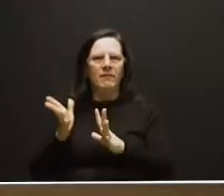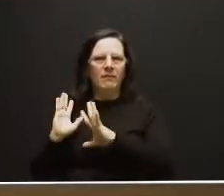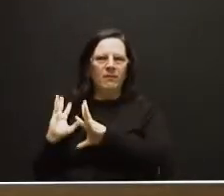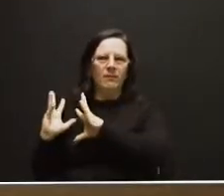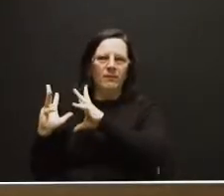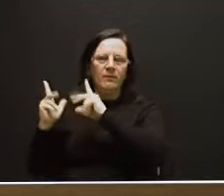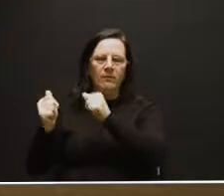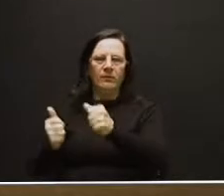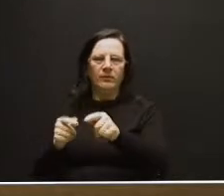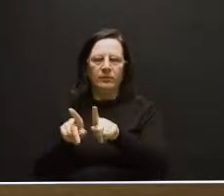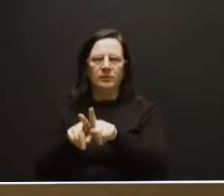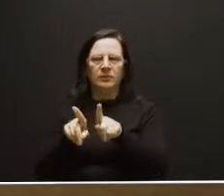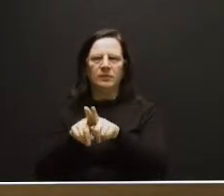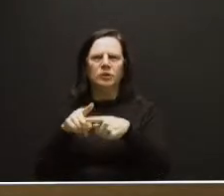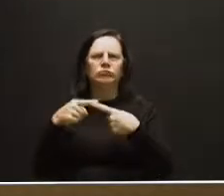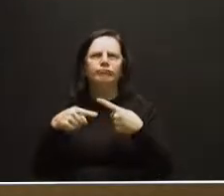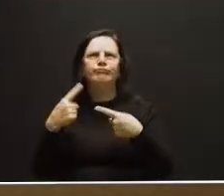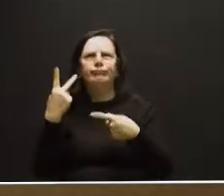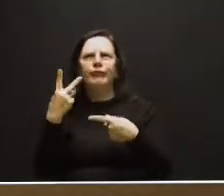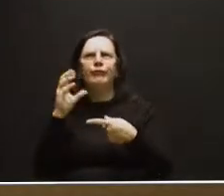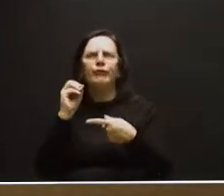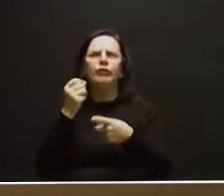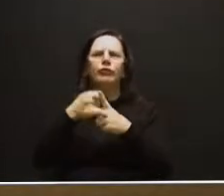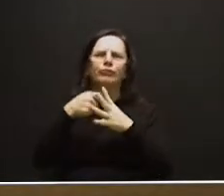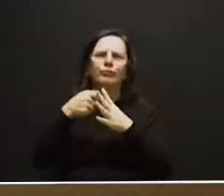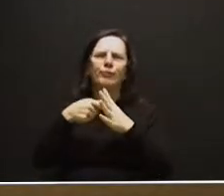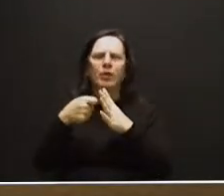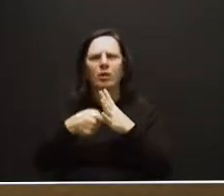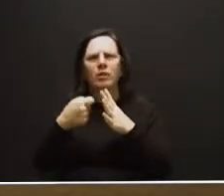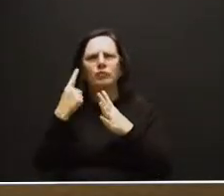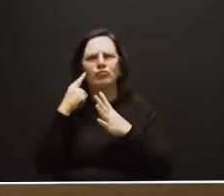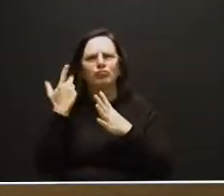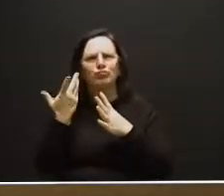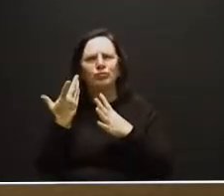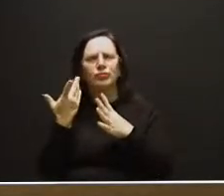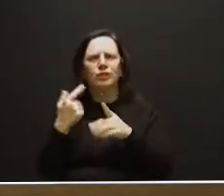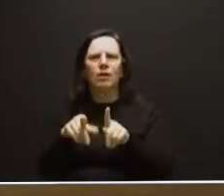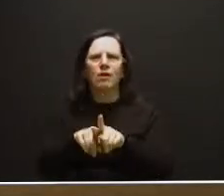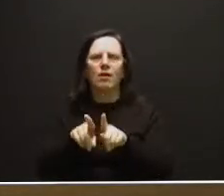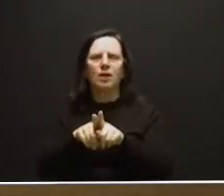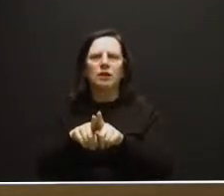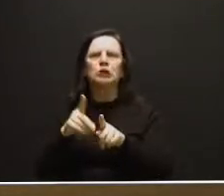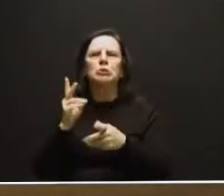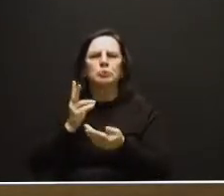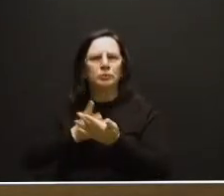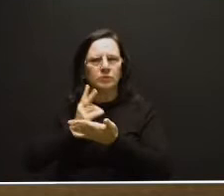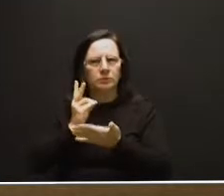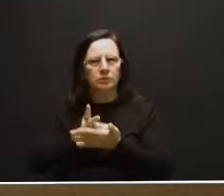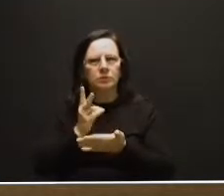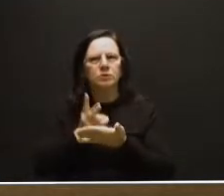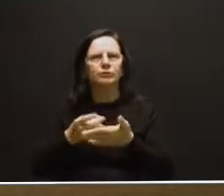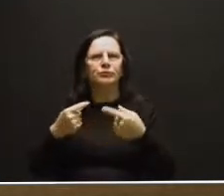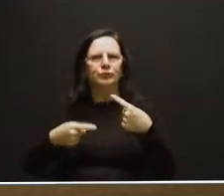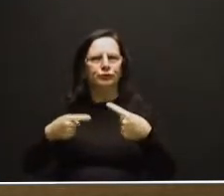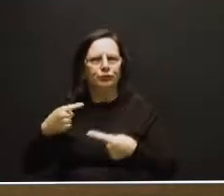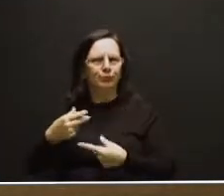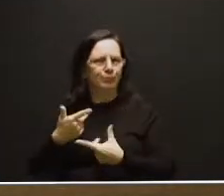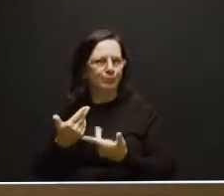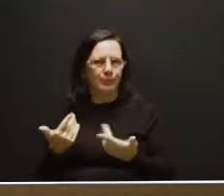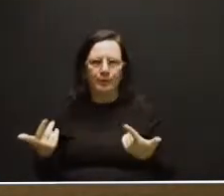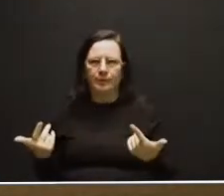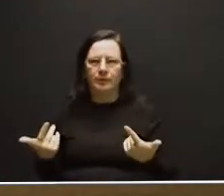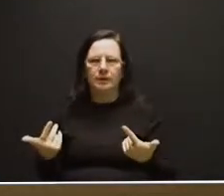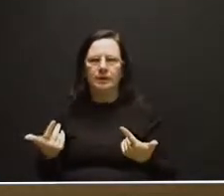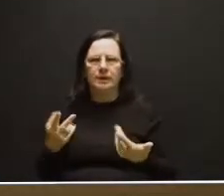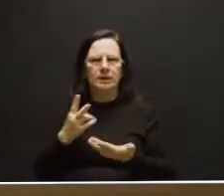aí sempre faço essa conta 20 meses praticamente é a nossa discussão semanal sempre volta à mesma fala